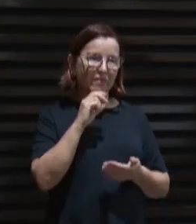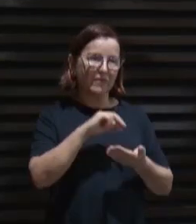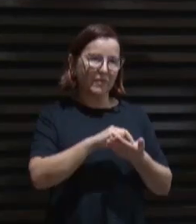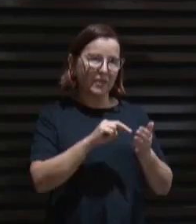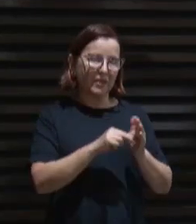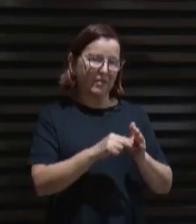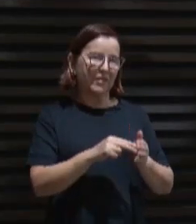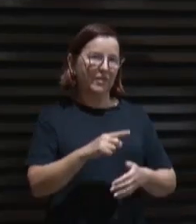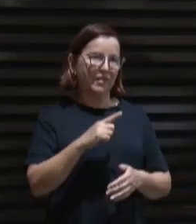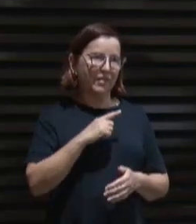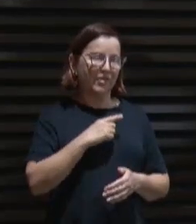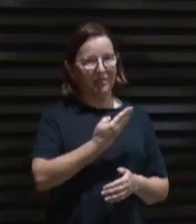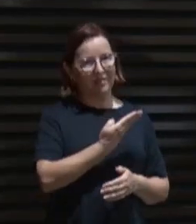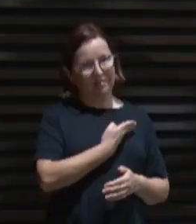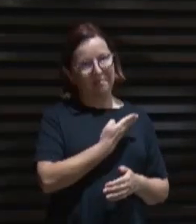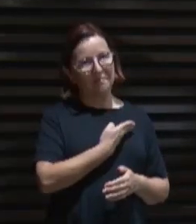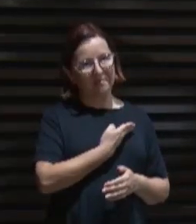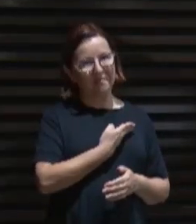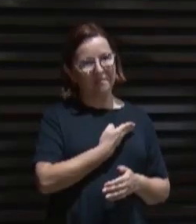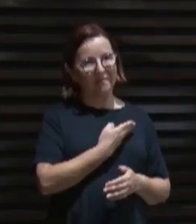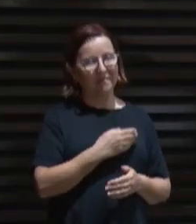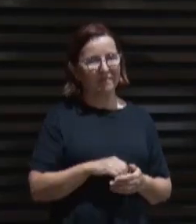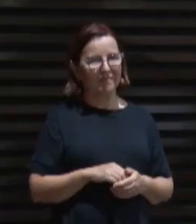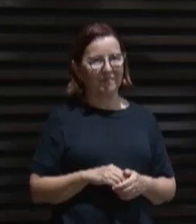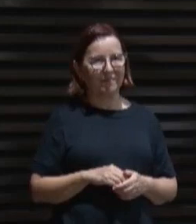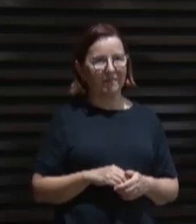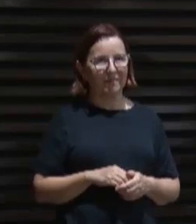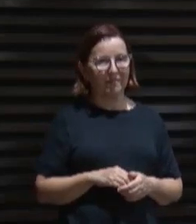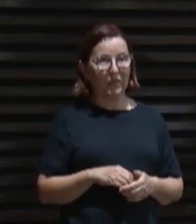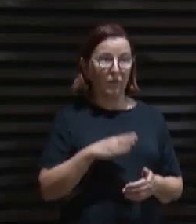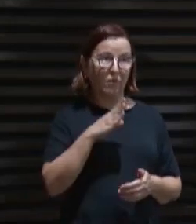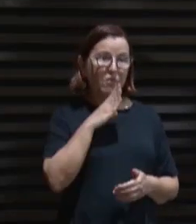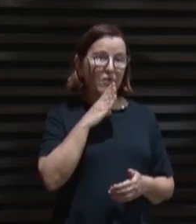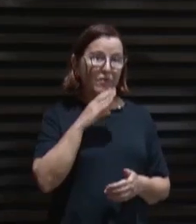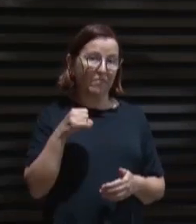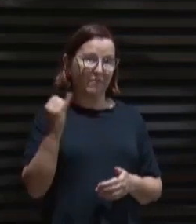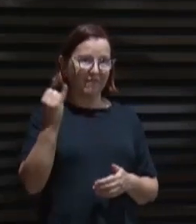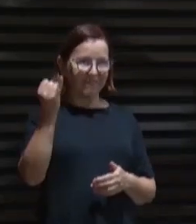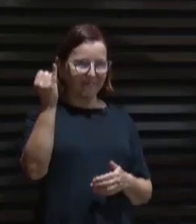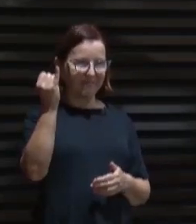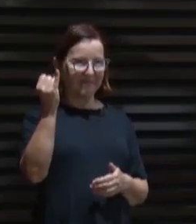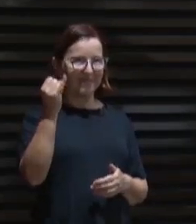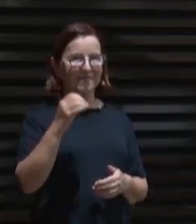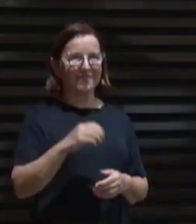afetivo. É um conhecido notável.